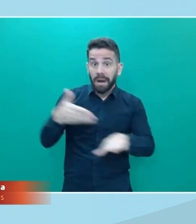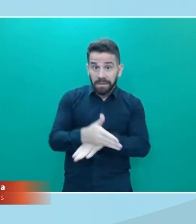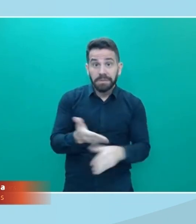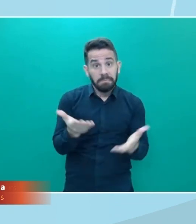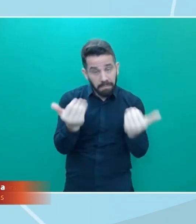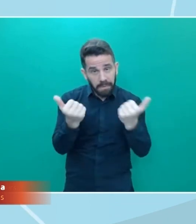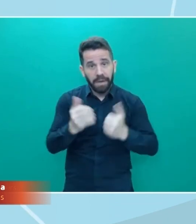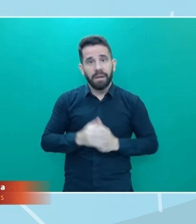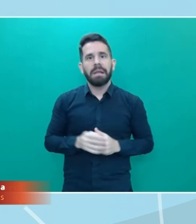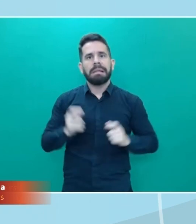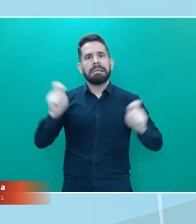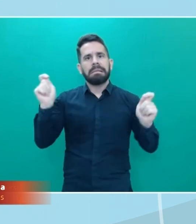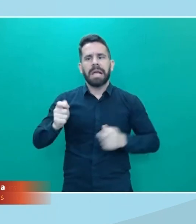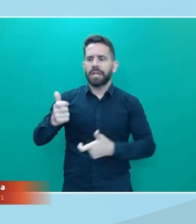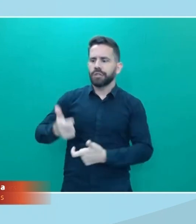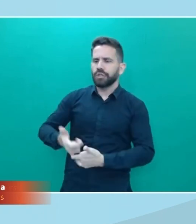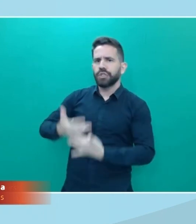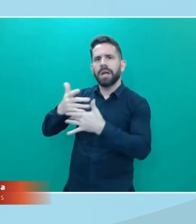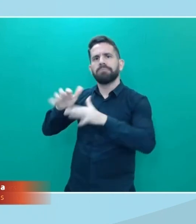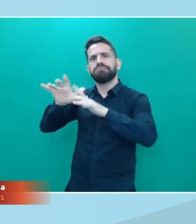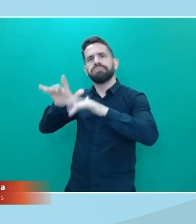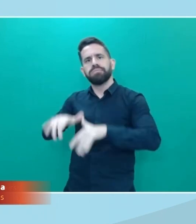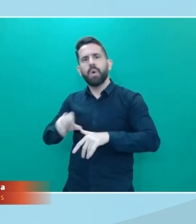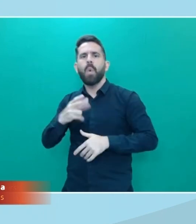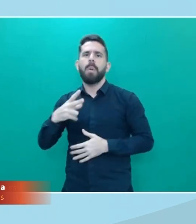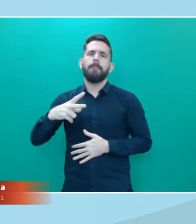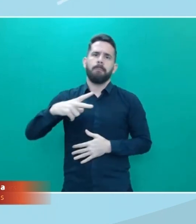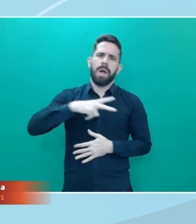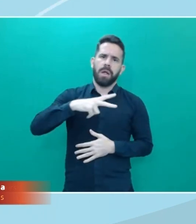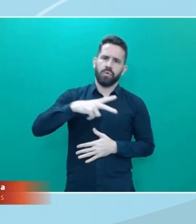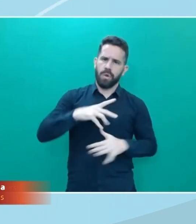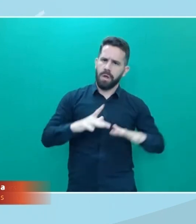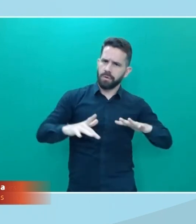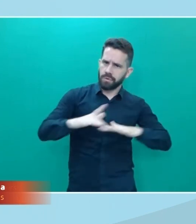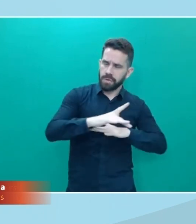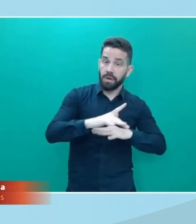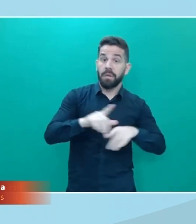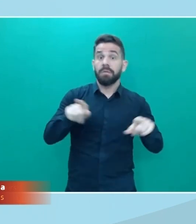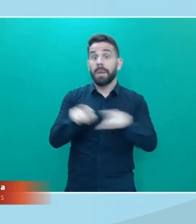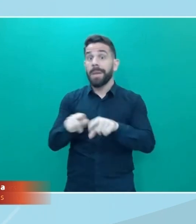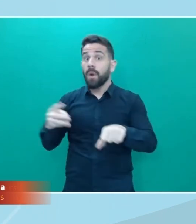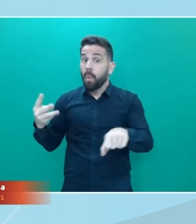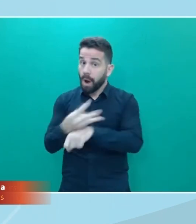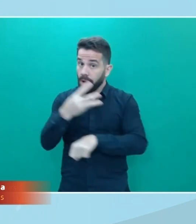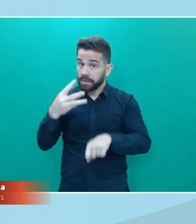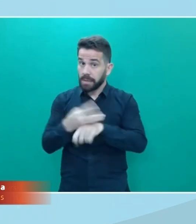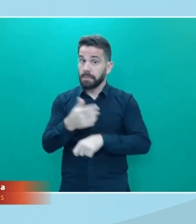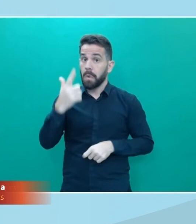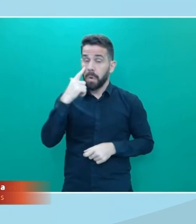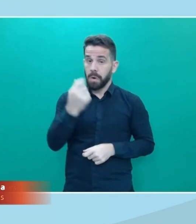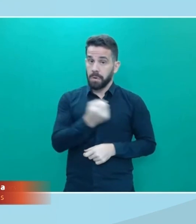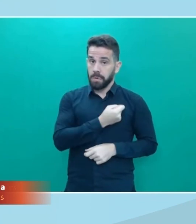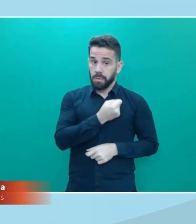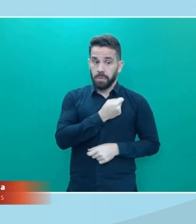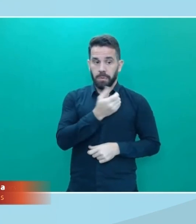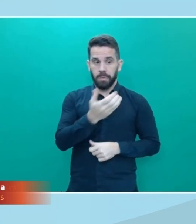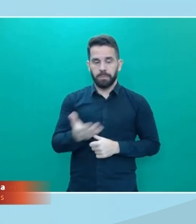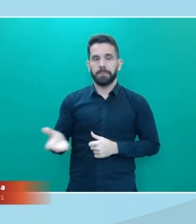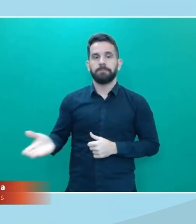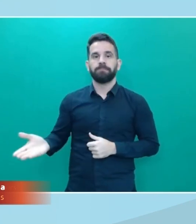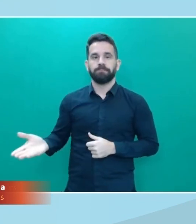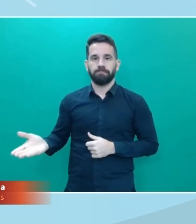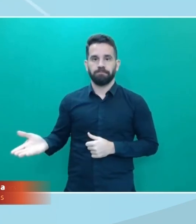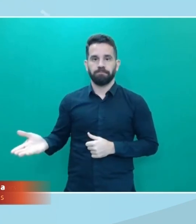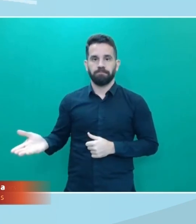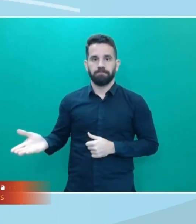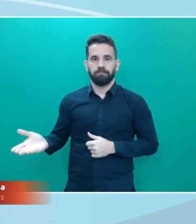ou mensagem privada nas redes sociais, também pelo WhatsApp. Vou passar o número de novo para você. Daqui a pouquinho ele aparece aqui na tela, então você pode tirar uma